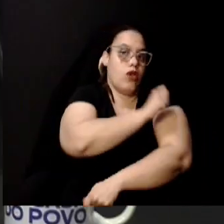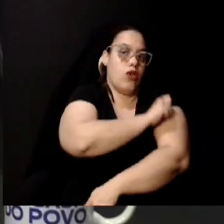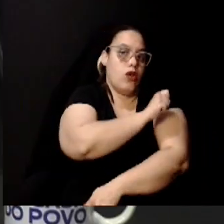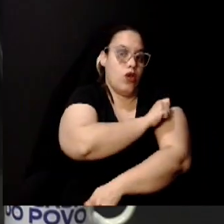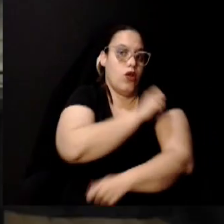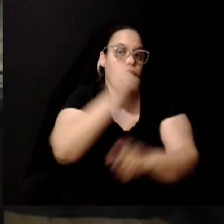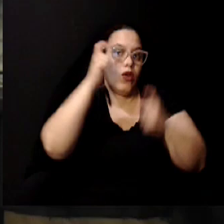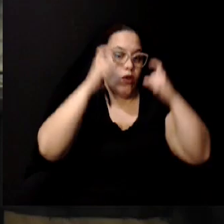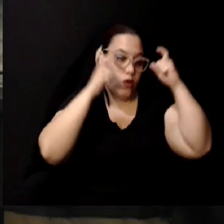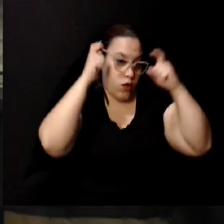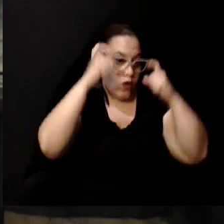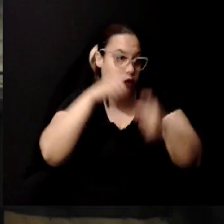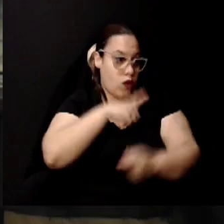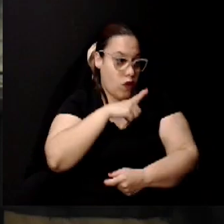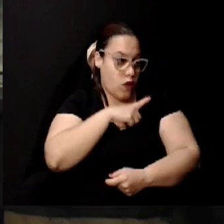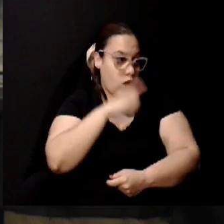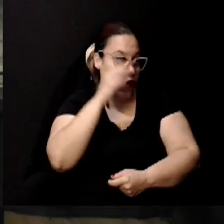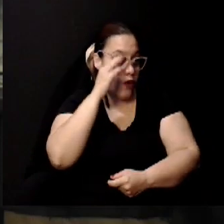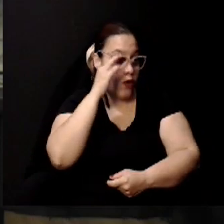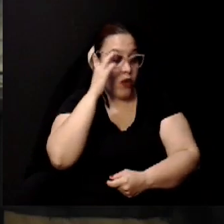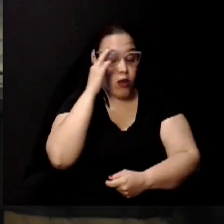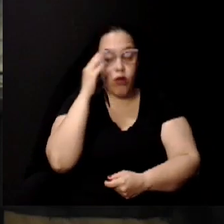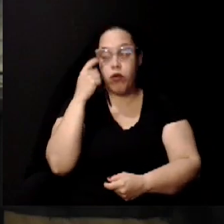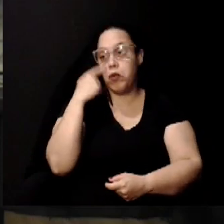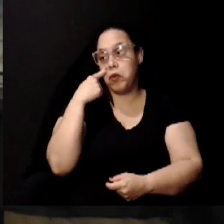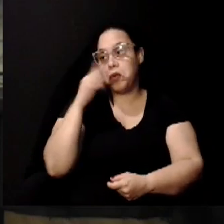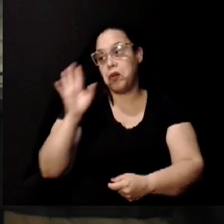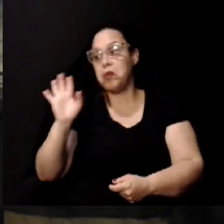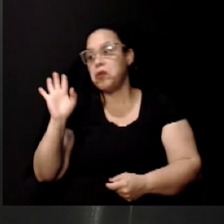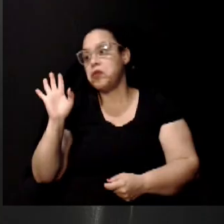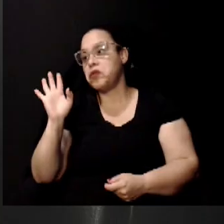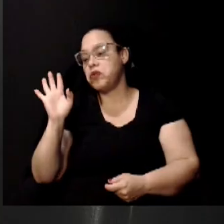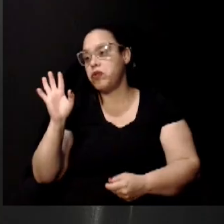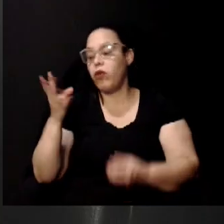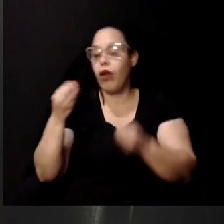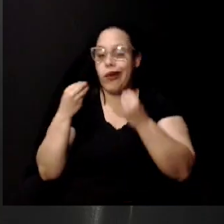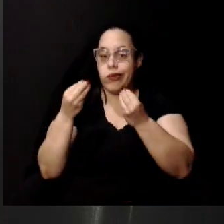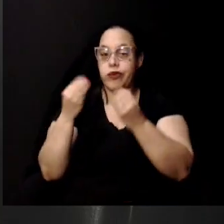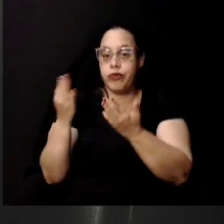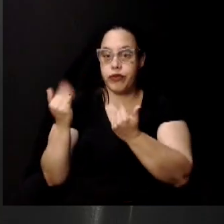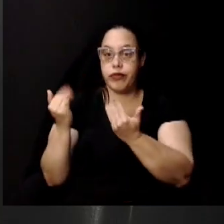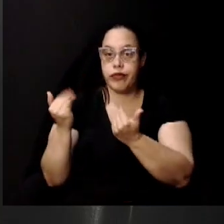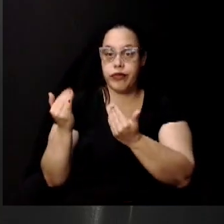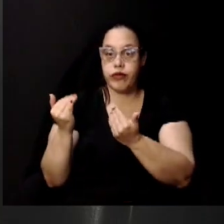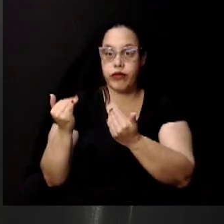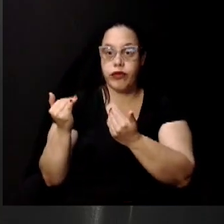você tem? Olha, eu acho que assim, a gente, como jovens, existem